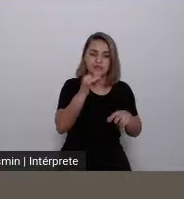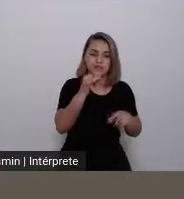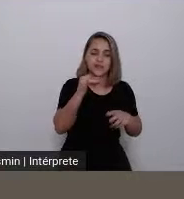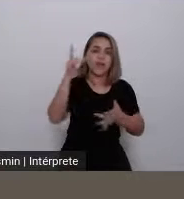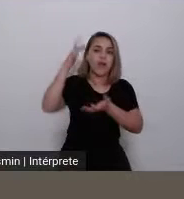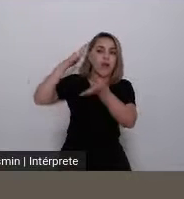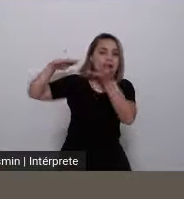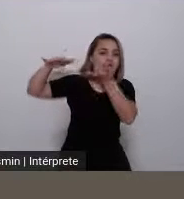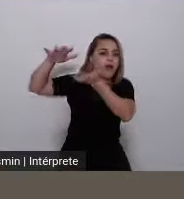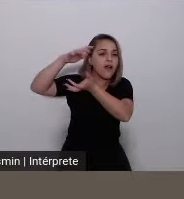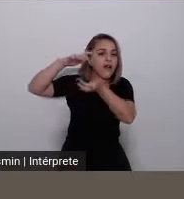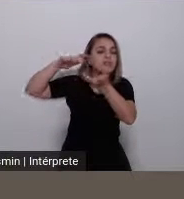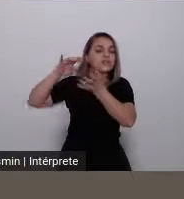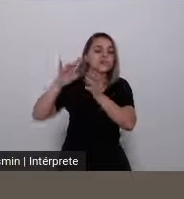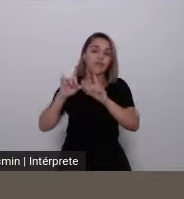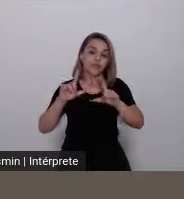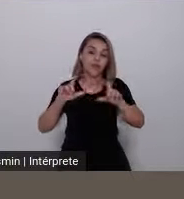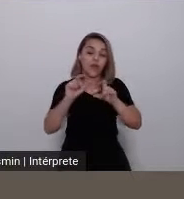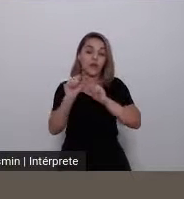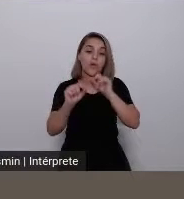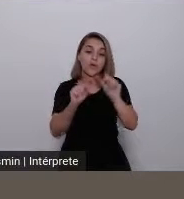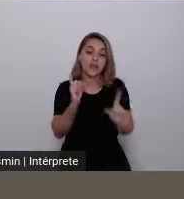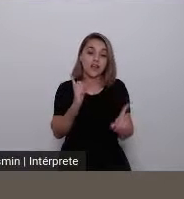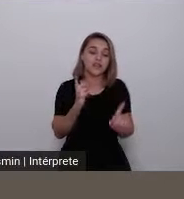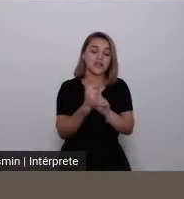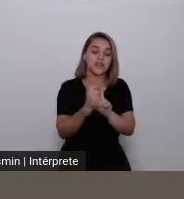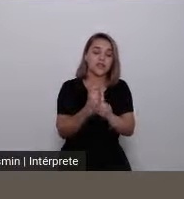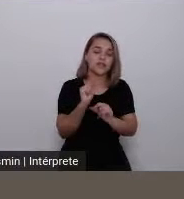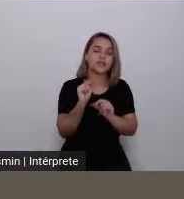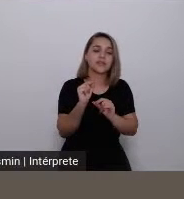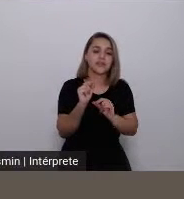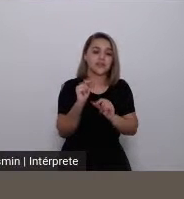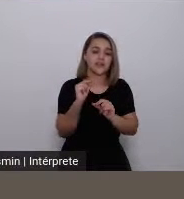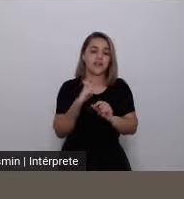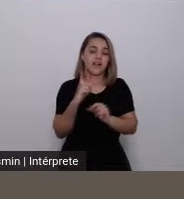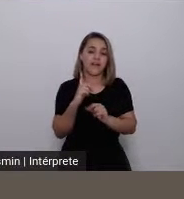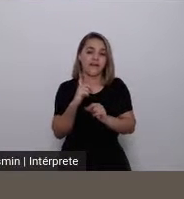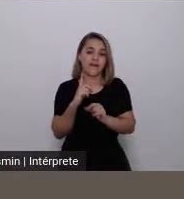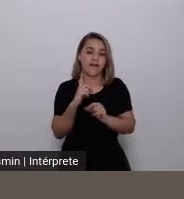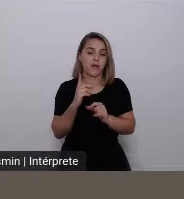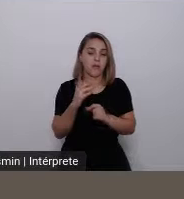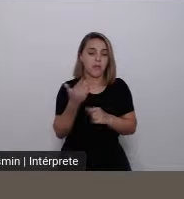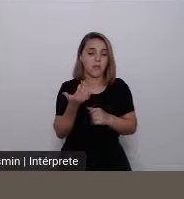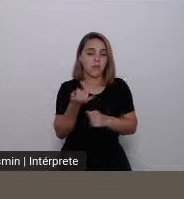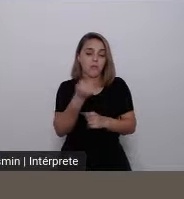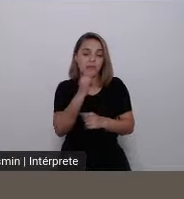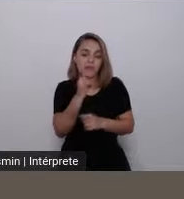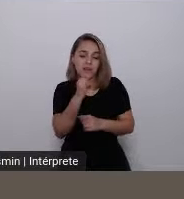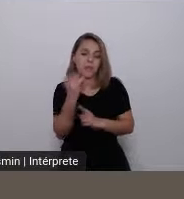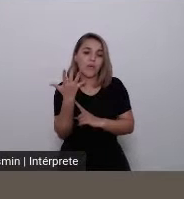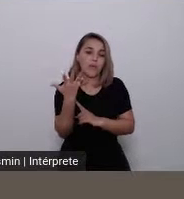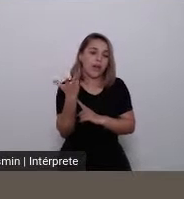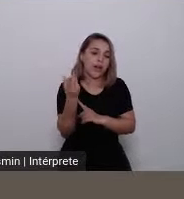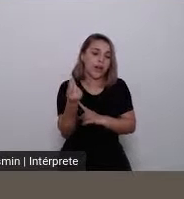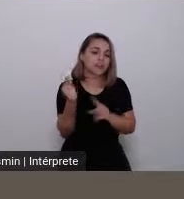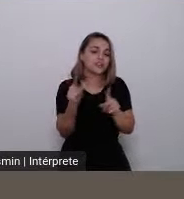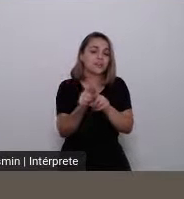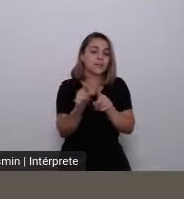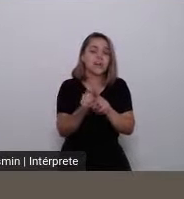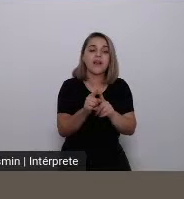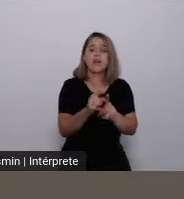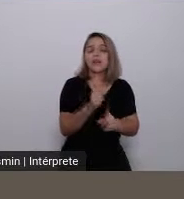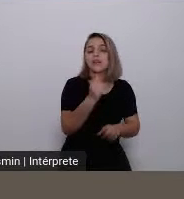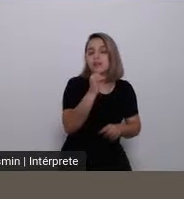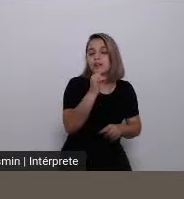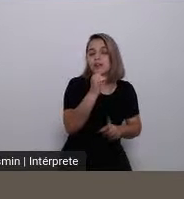astrofotografia, deveria encontrar uma correspondência na arte e na poesia, né? E a receita que o manifesto dá,